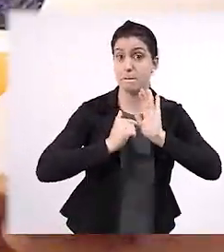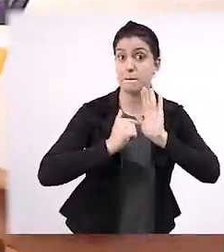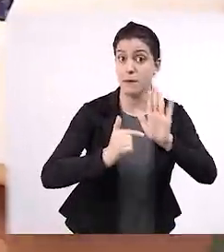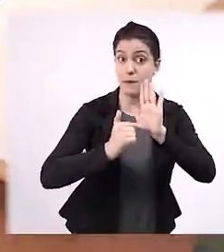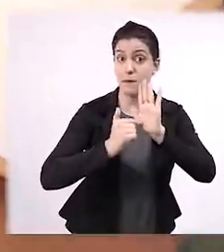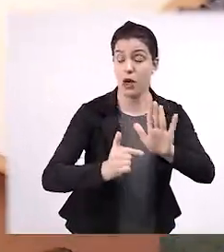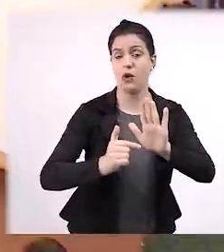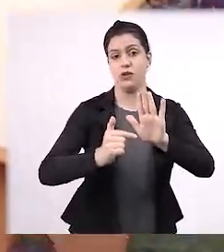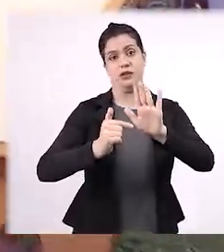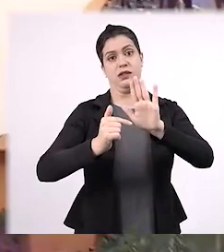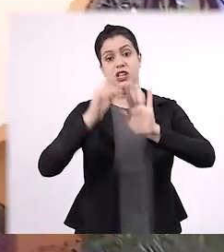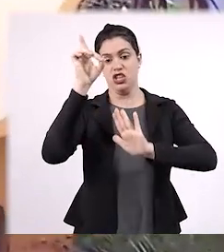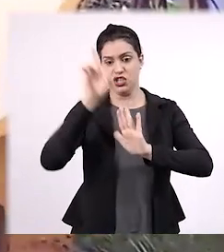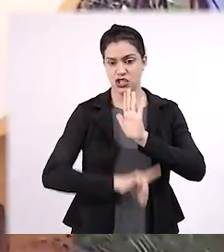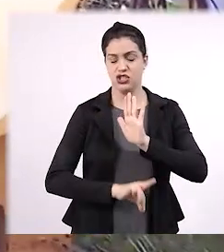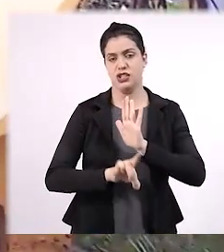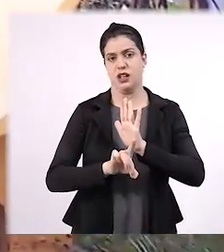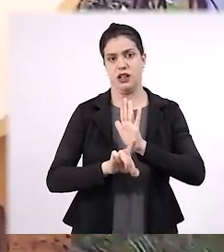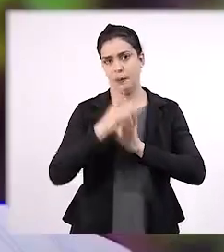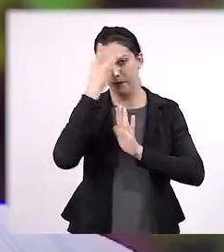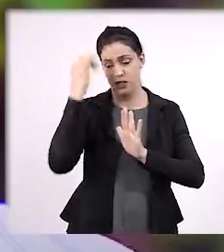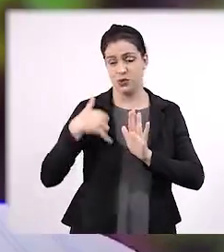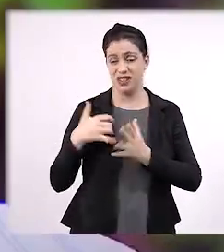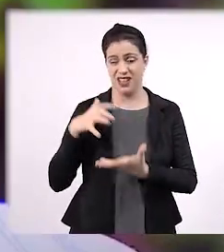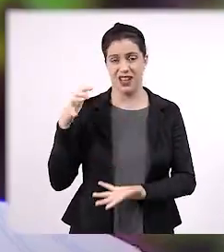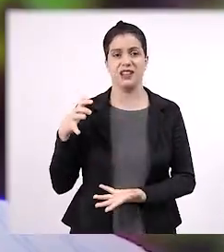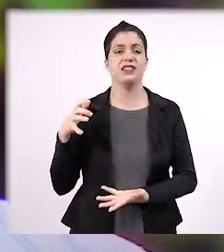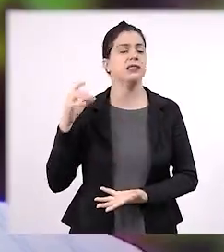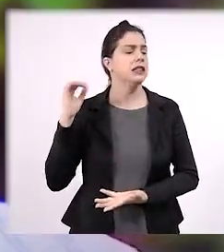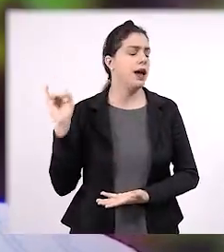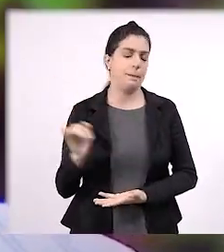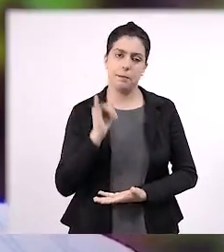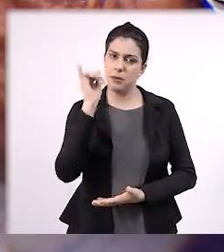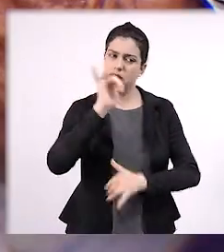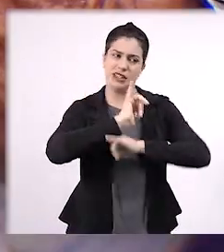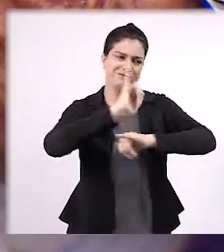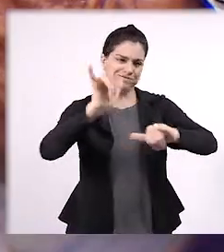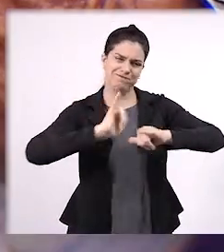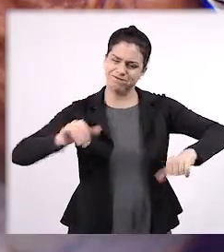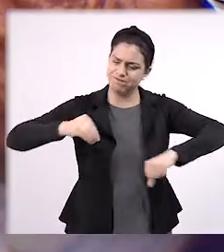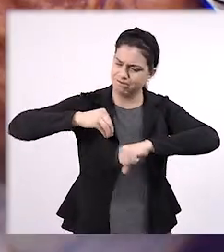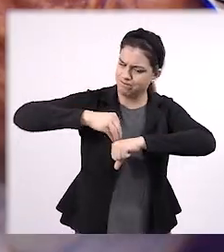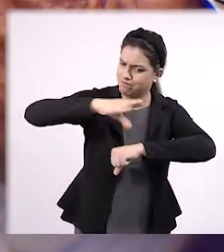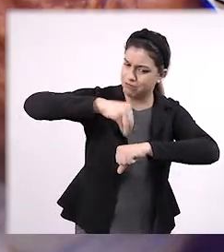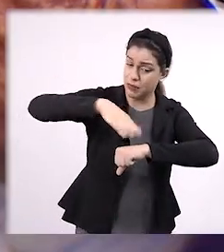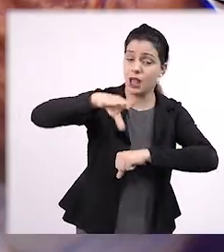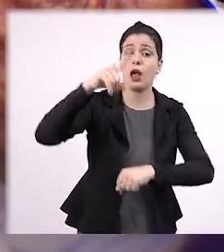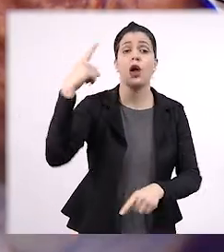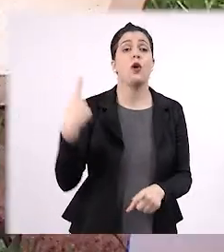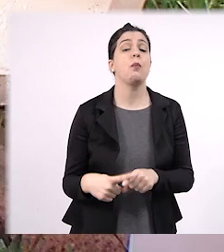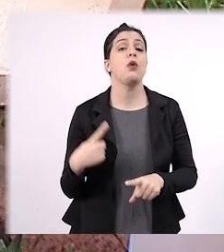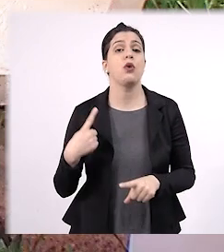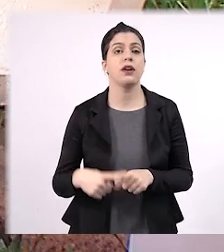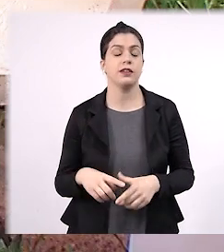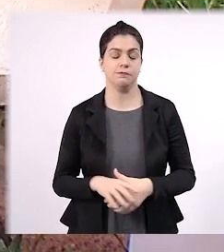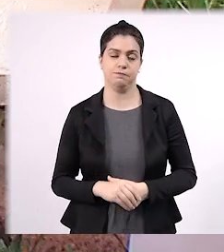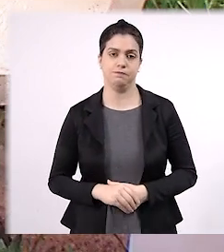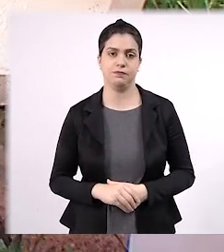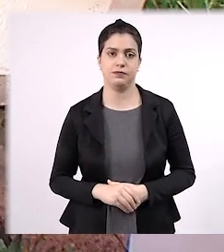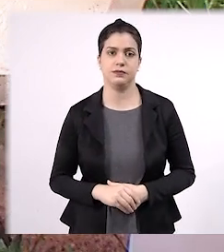em campanhas como essa. Eu acho extremamente importante que isso seja feito, porque isso